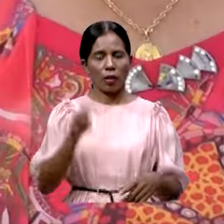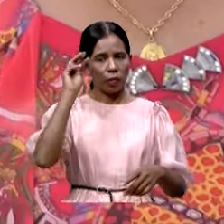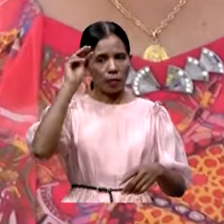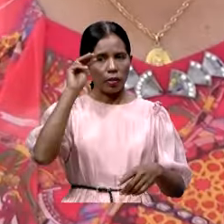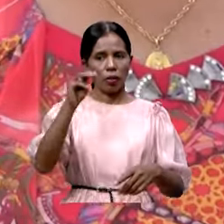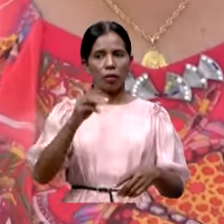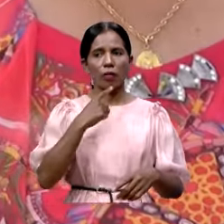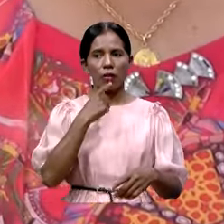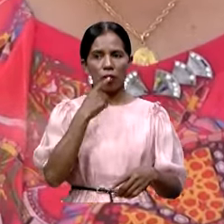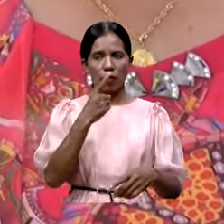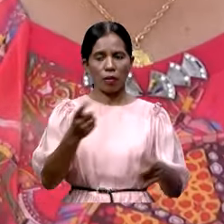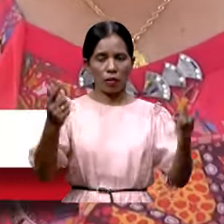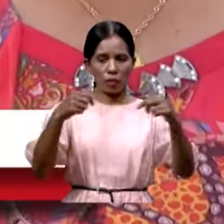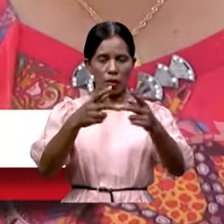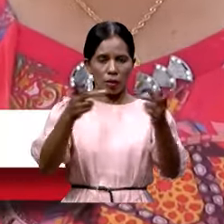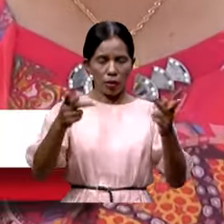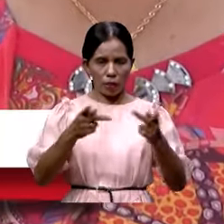Obras Públicas, mãe, minha fatina,